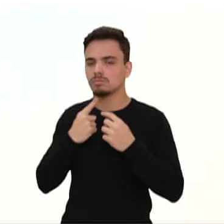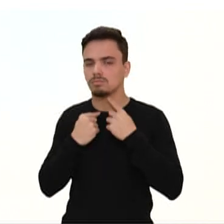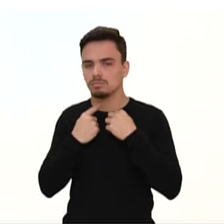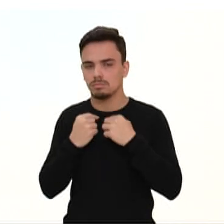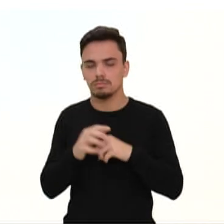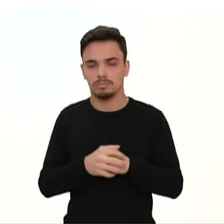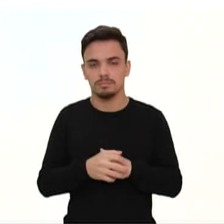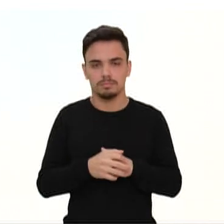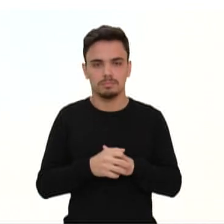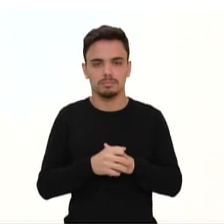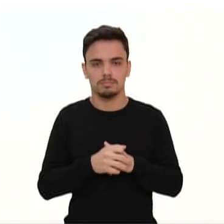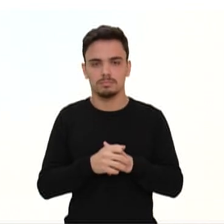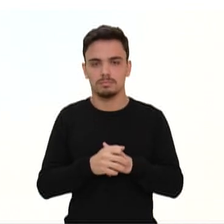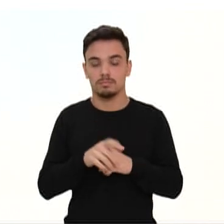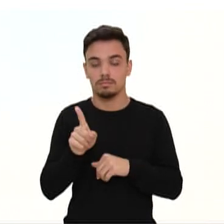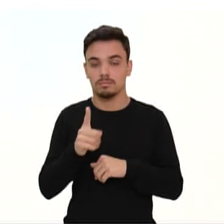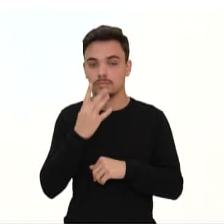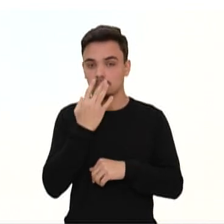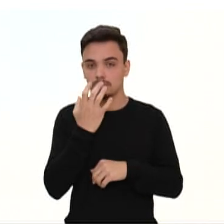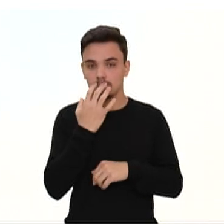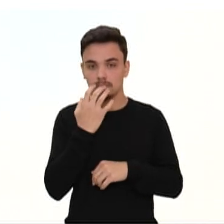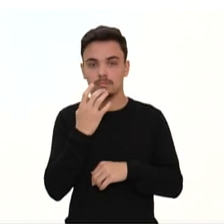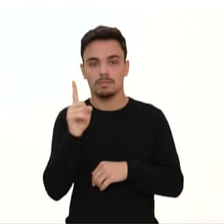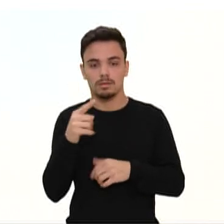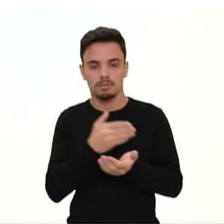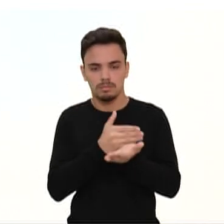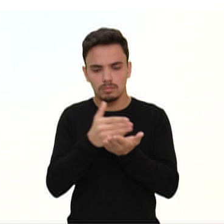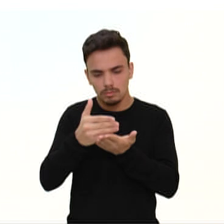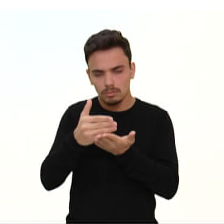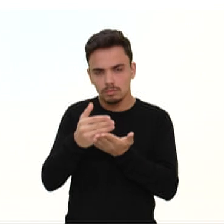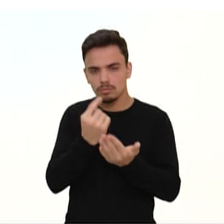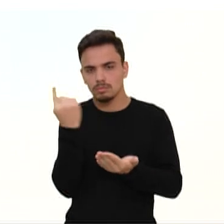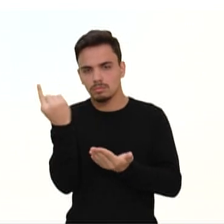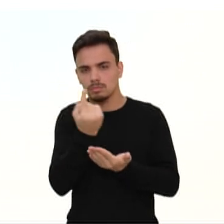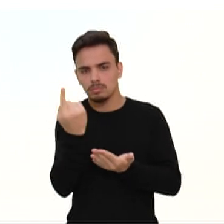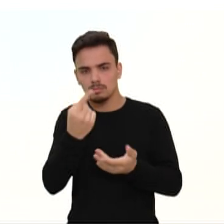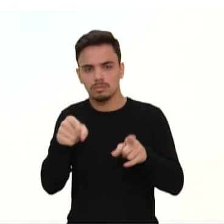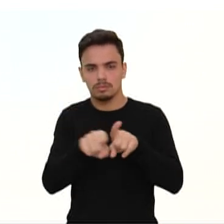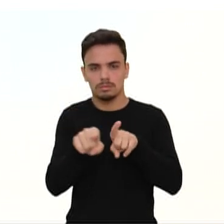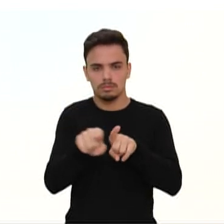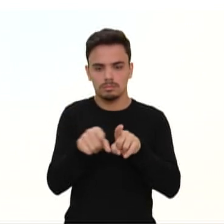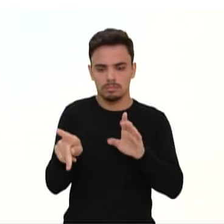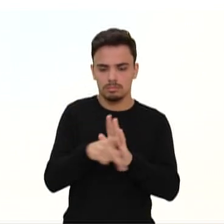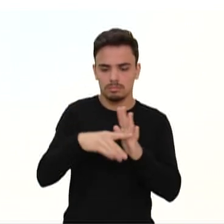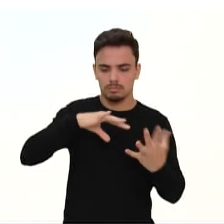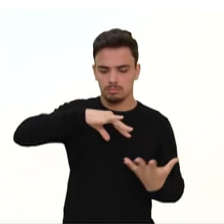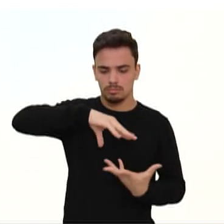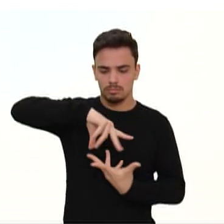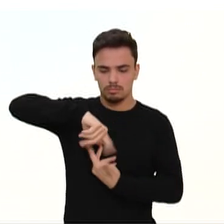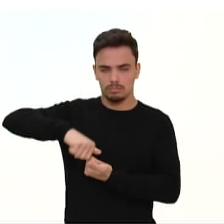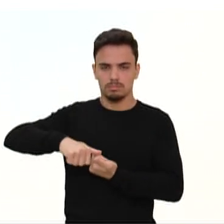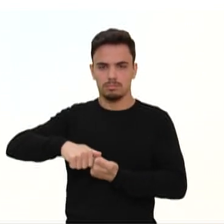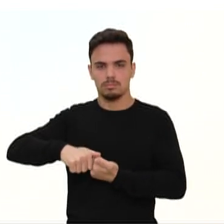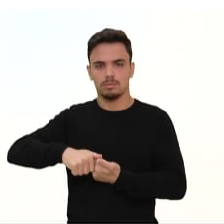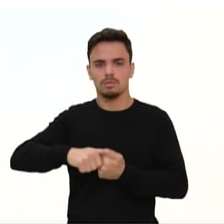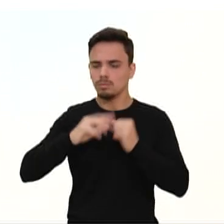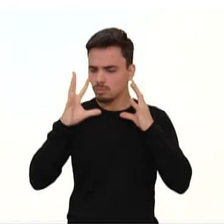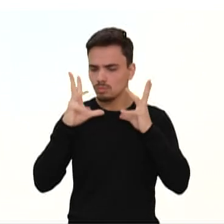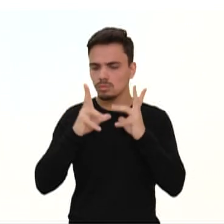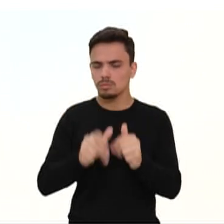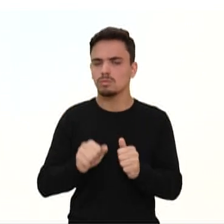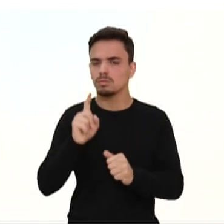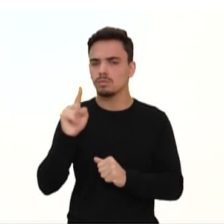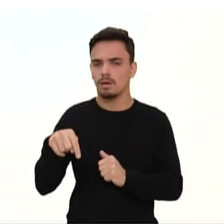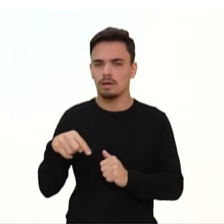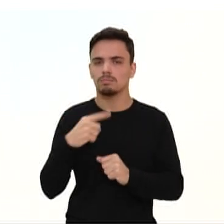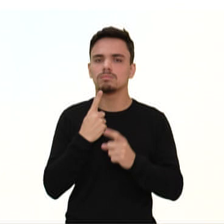Nietzsche, vontade de poder é o princípio unitário e imanente do mundo. Tudo é vontade de potência